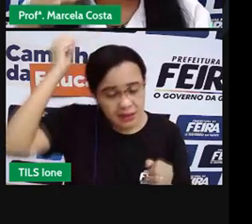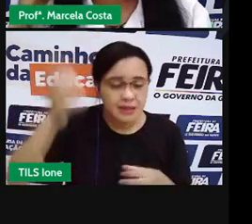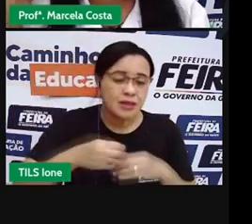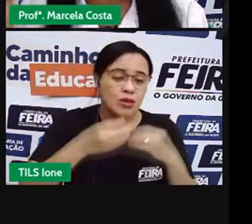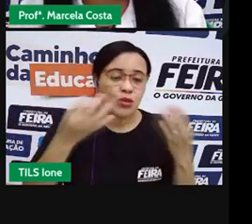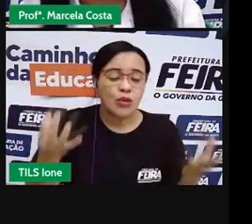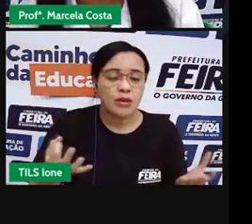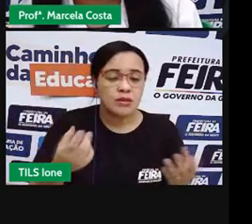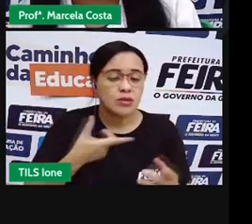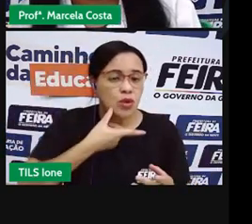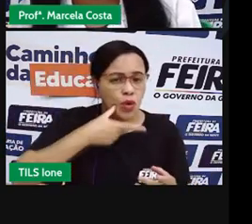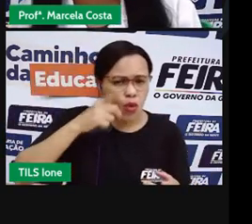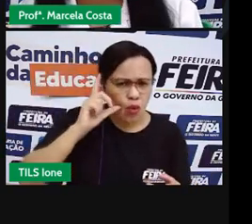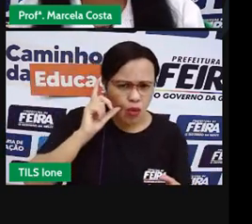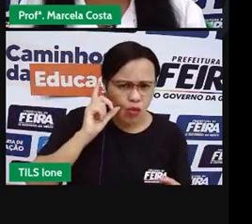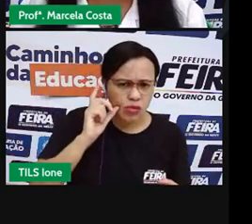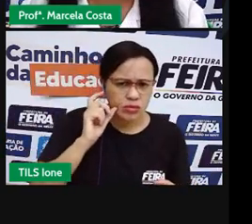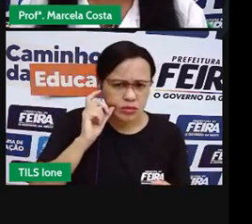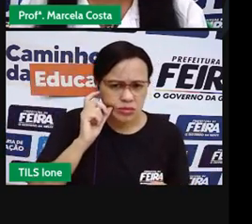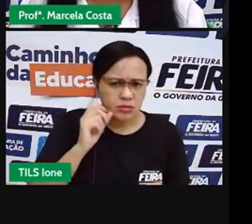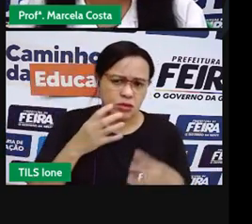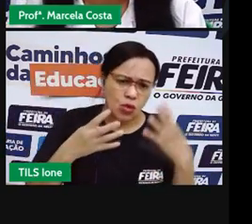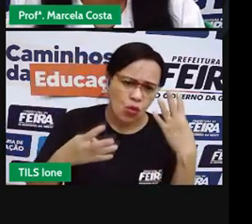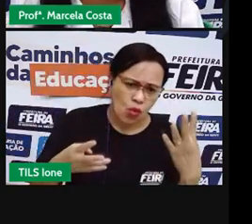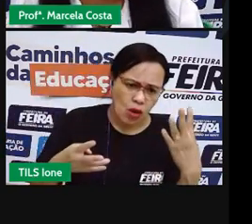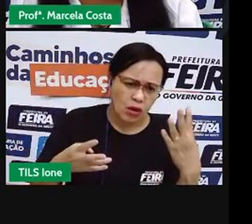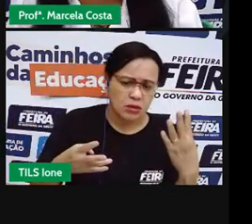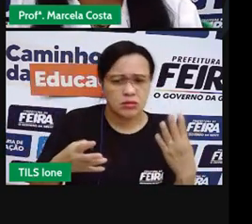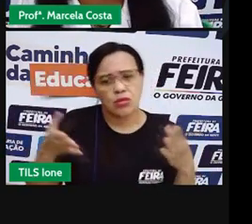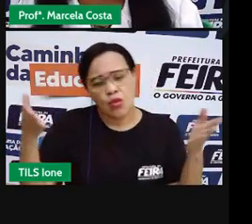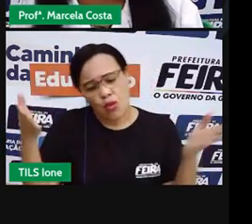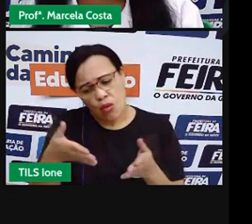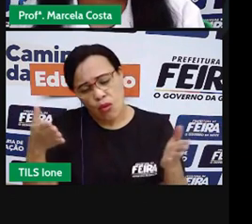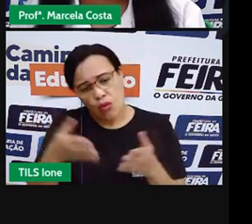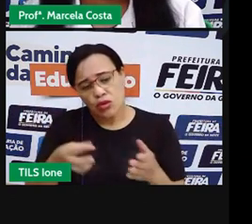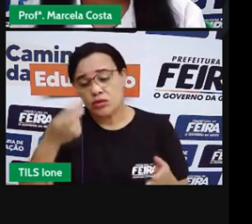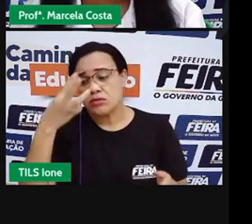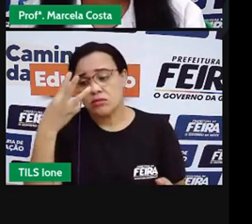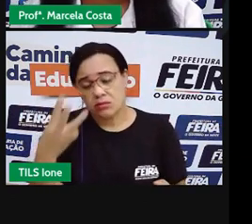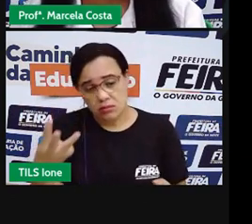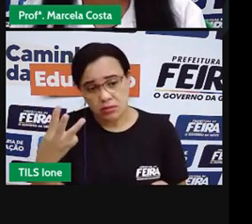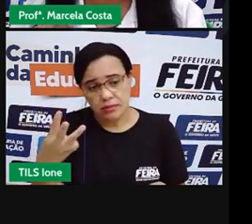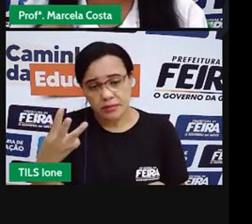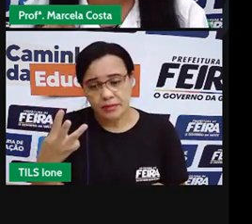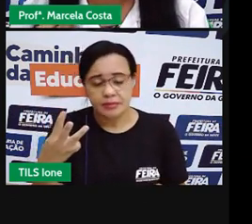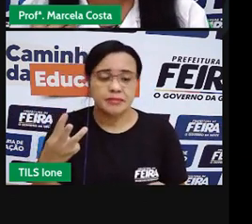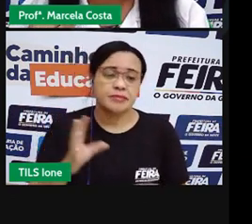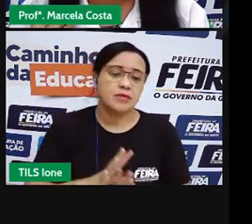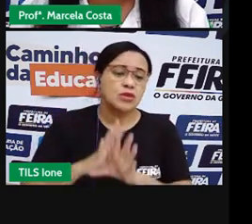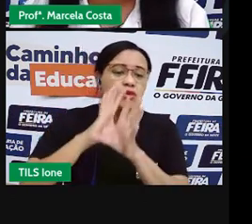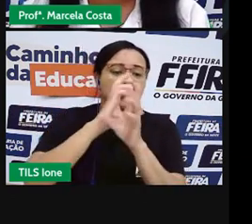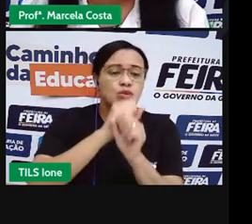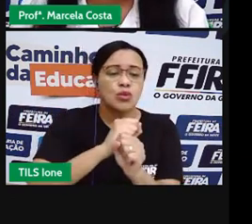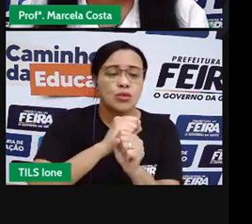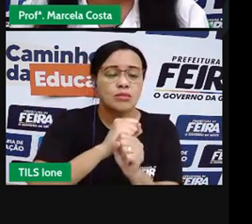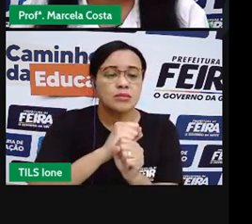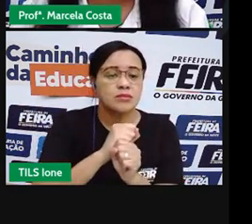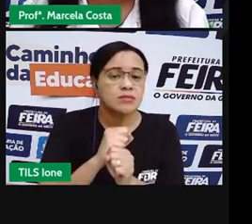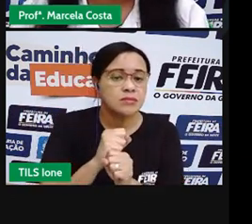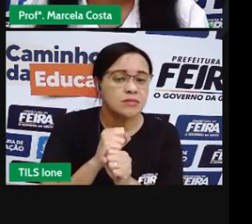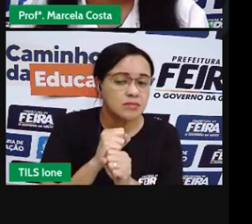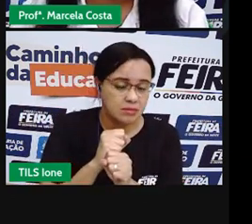Se ontem ela tinha uma quantidade e hoje ela tem mais outra quantidade, então foi aí